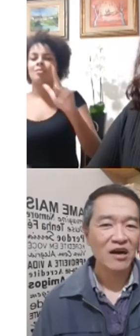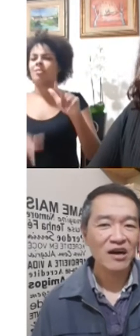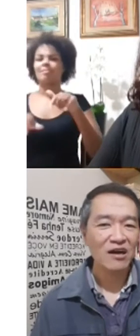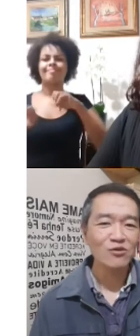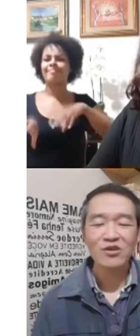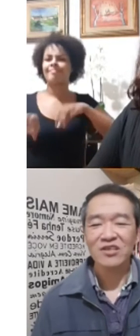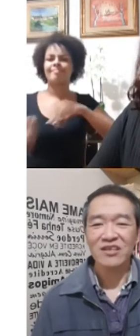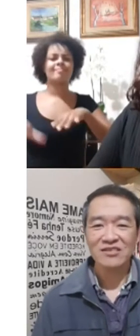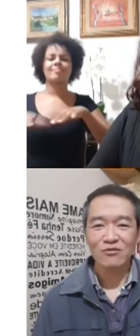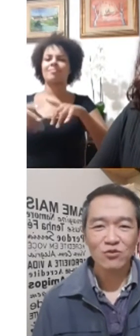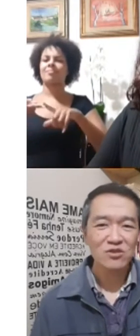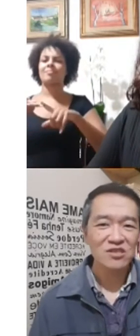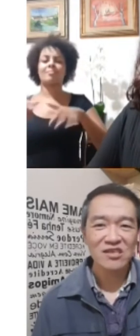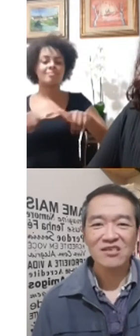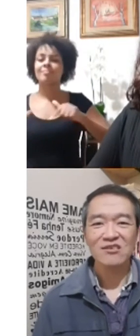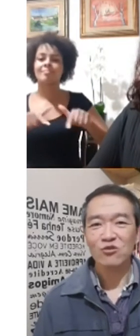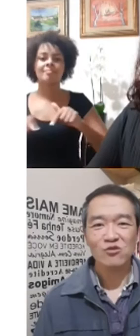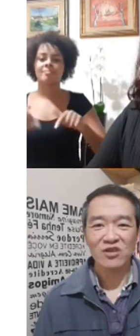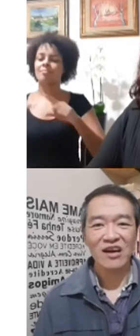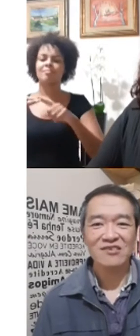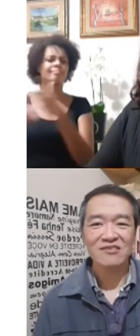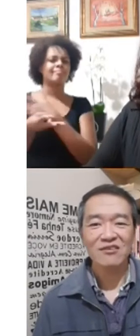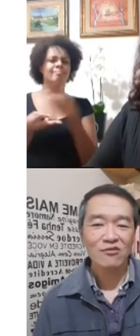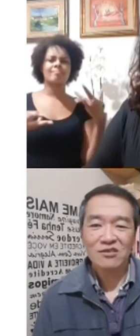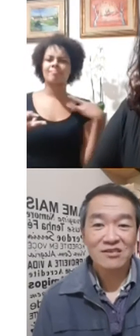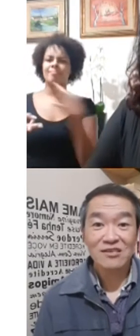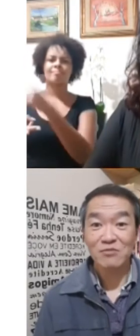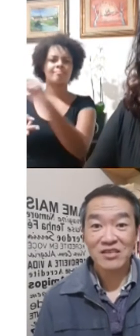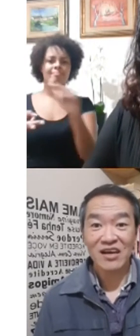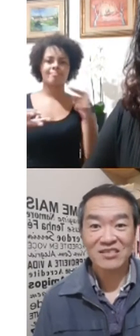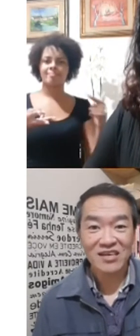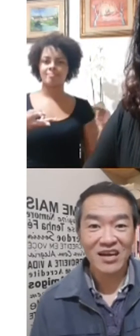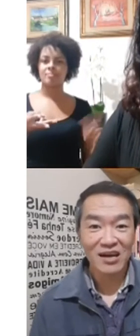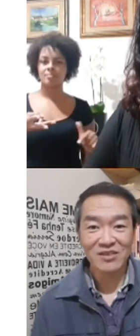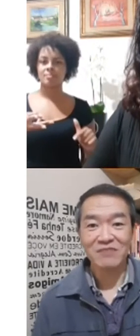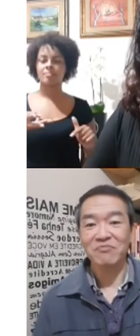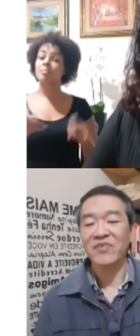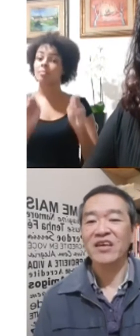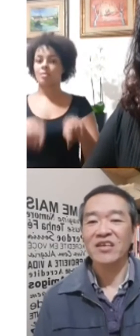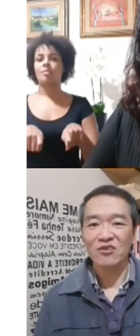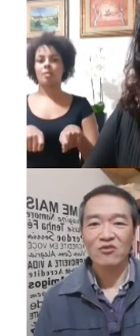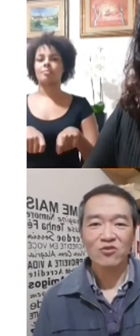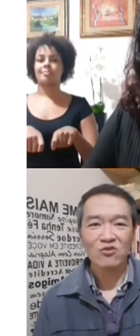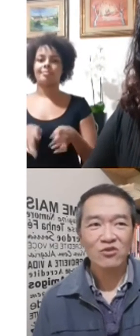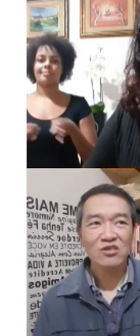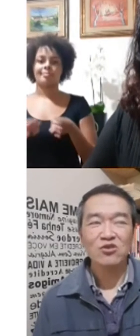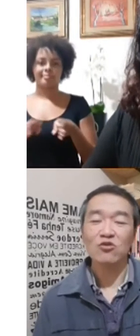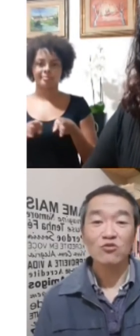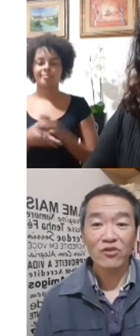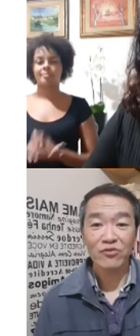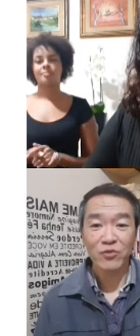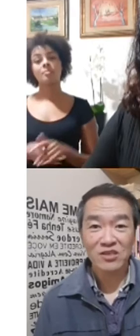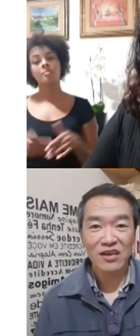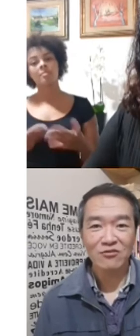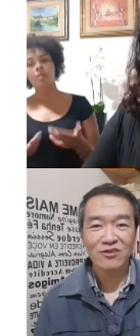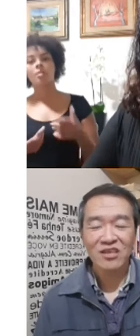no trabalho, na saúde, em outros lugares onde a acessibilidade cabe, né? Então, estou com isso, estou